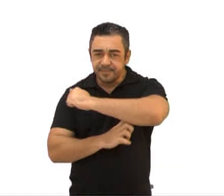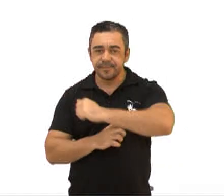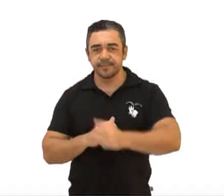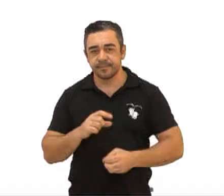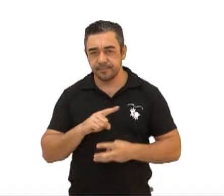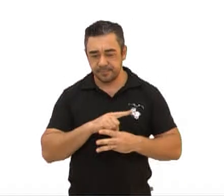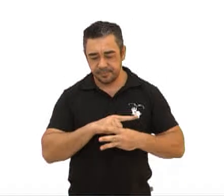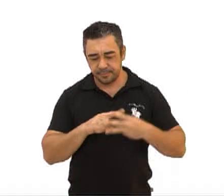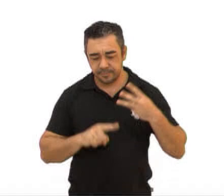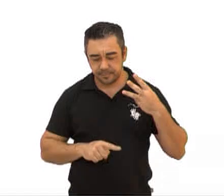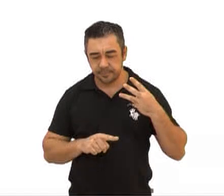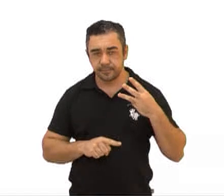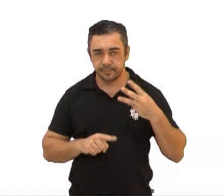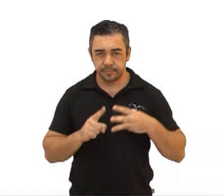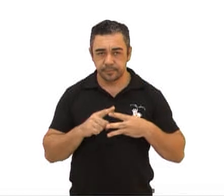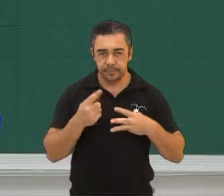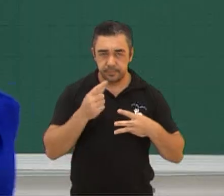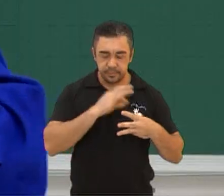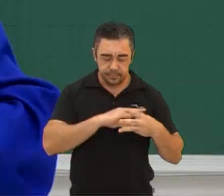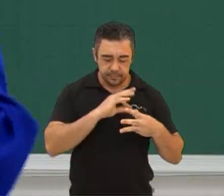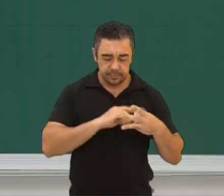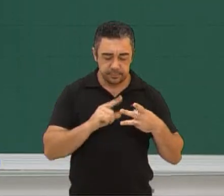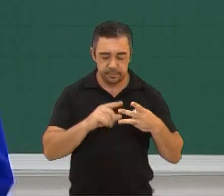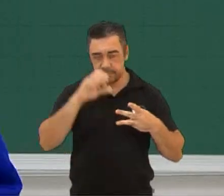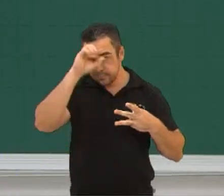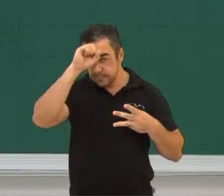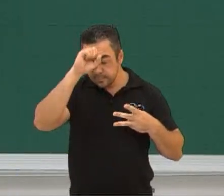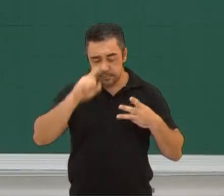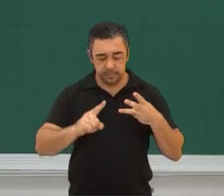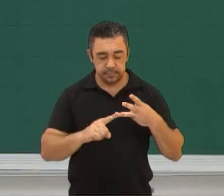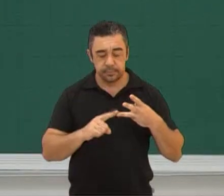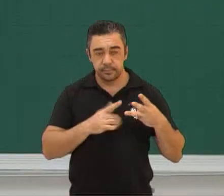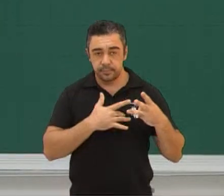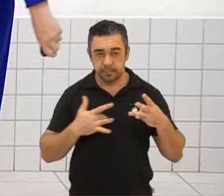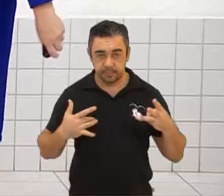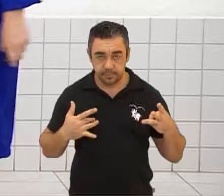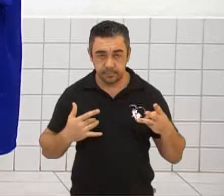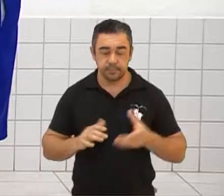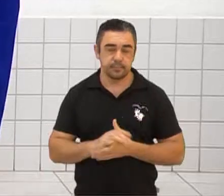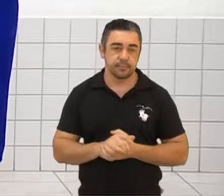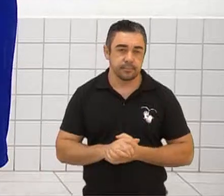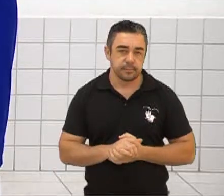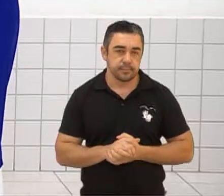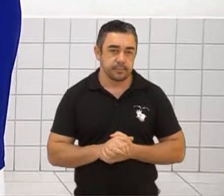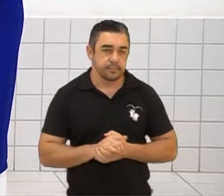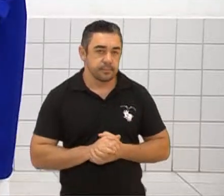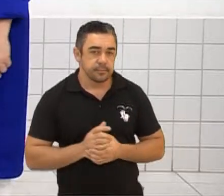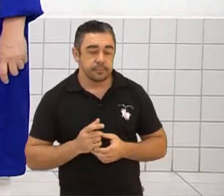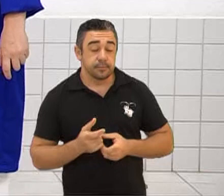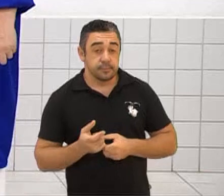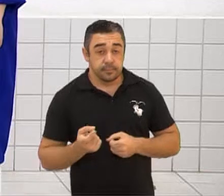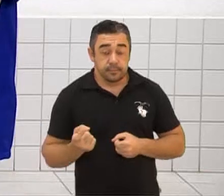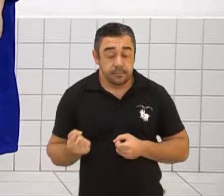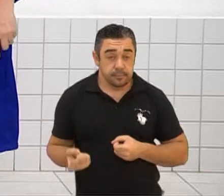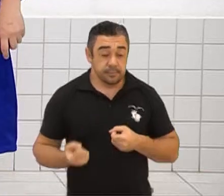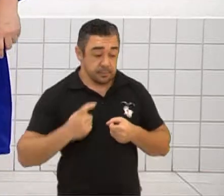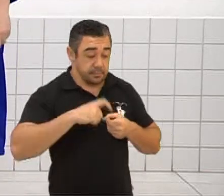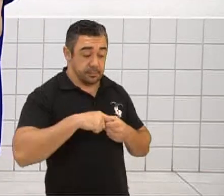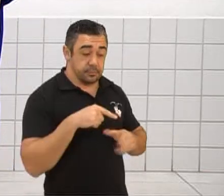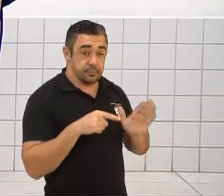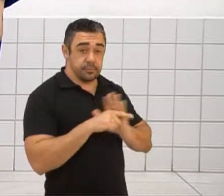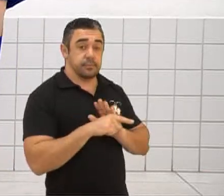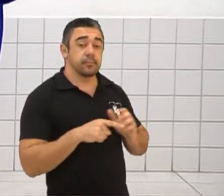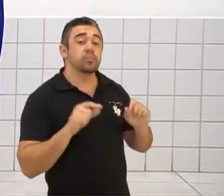esses 3 índices, tanto renda, como escolaridade, quanto saúde. Não é, professor Anderson? Exato. E a gente volta numa pergunta que tinha sido feita lá no início, né? O